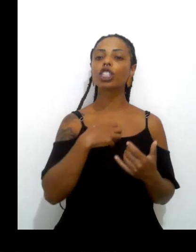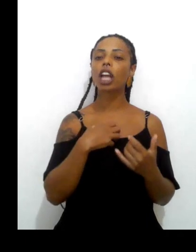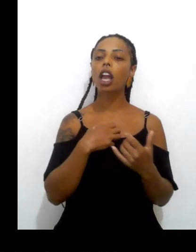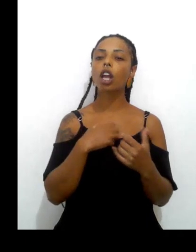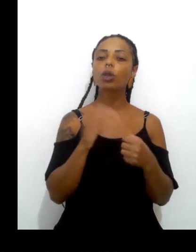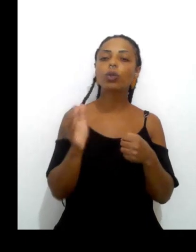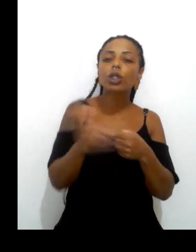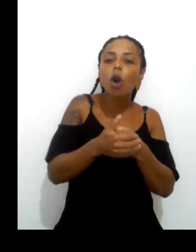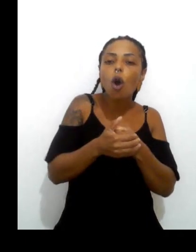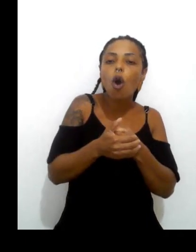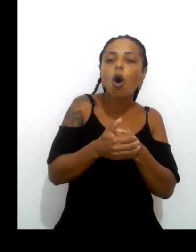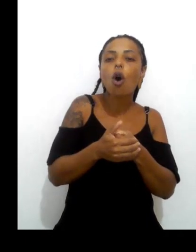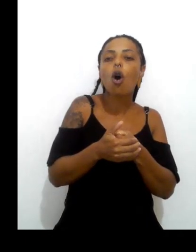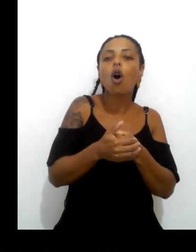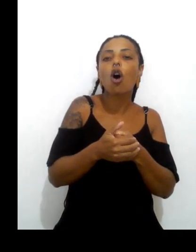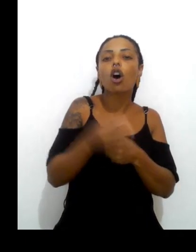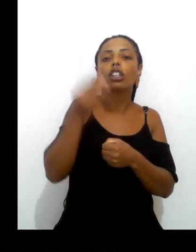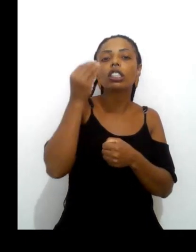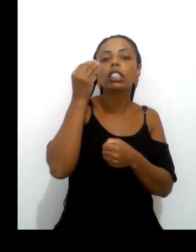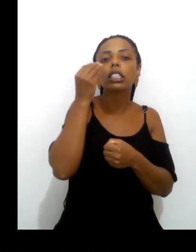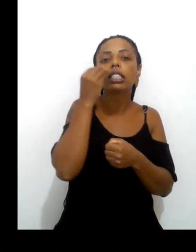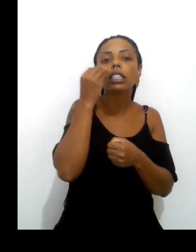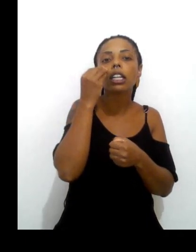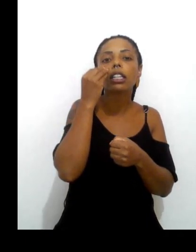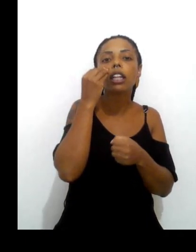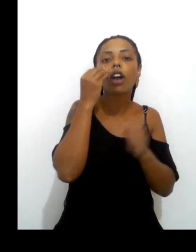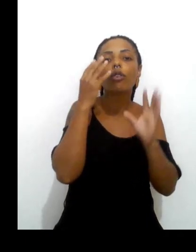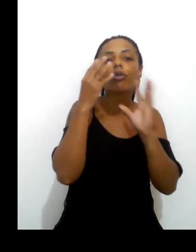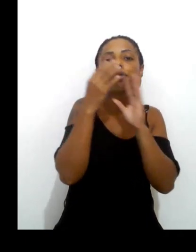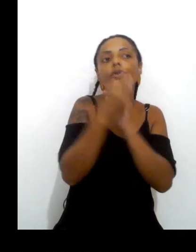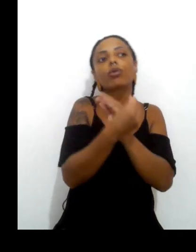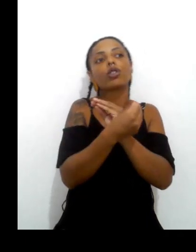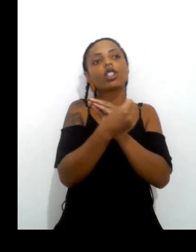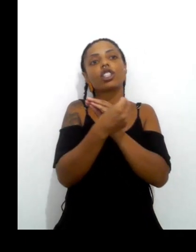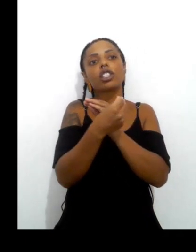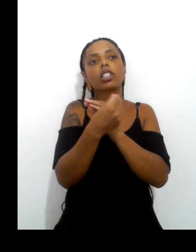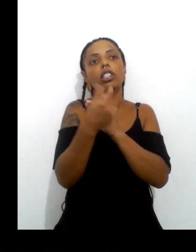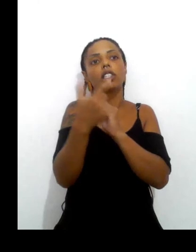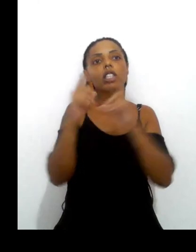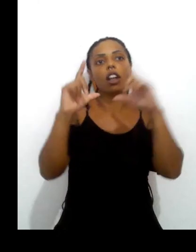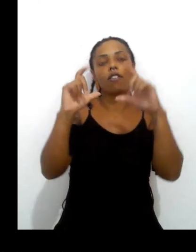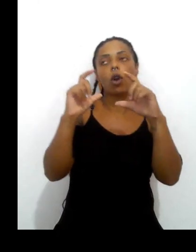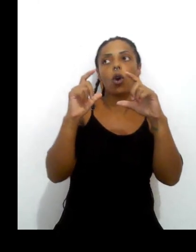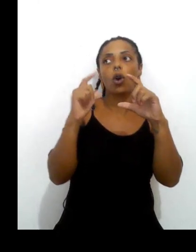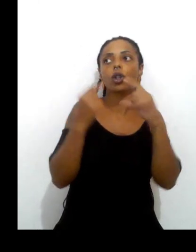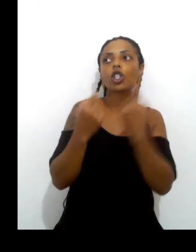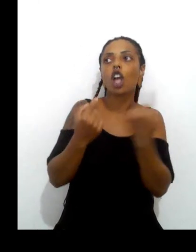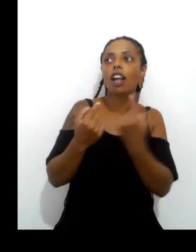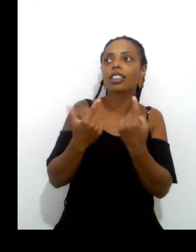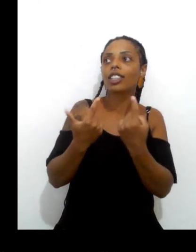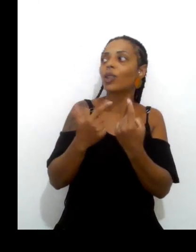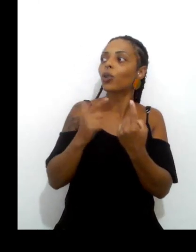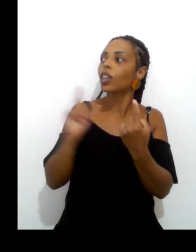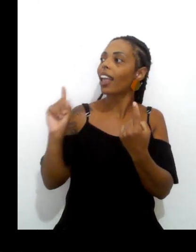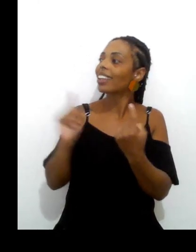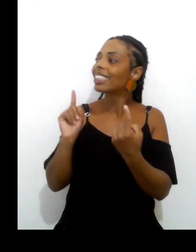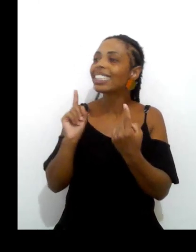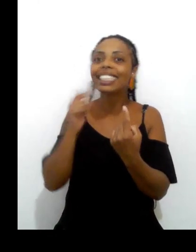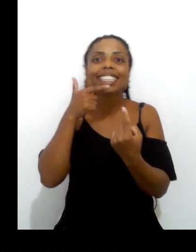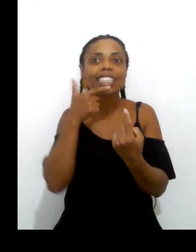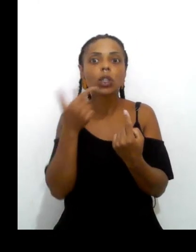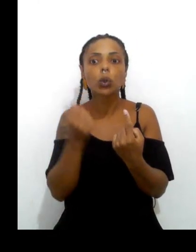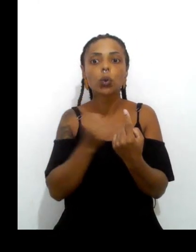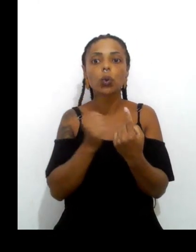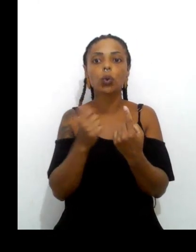de escapar da lente parece tão sozinho nenhum amigo risonho está junto com ele na cabeça nenhuma